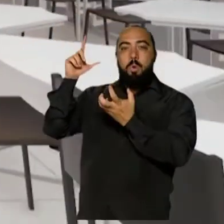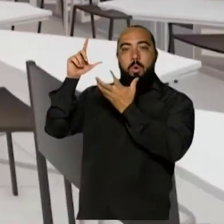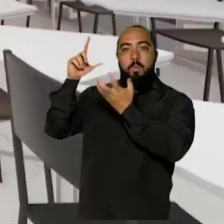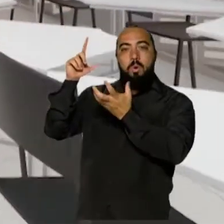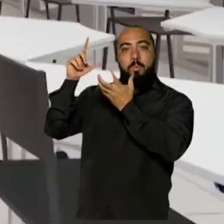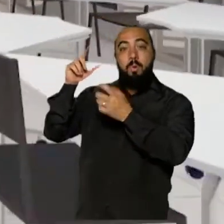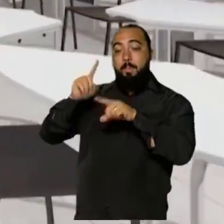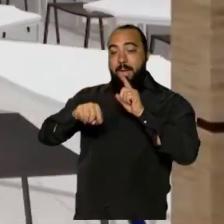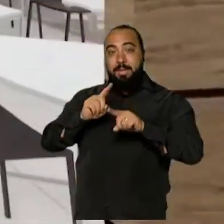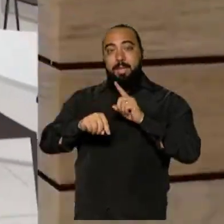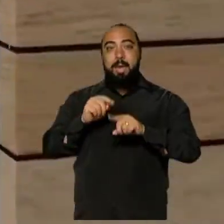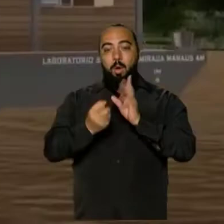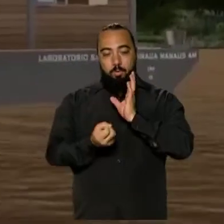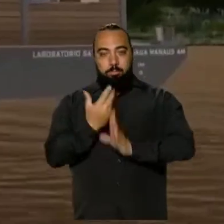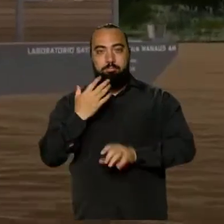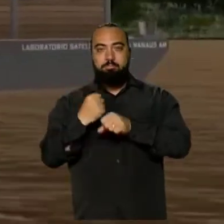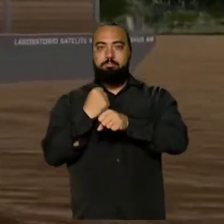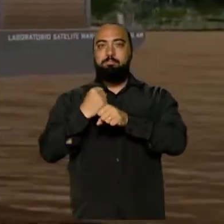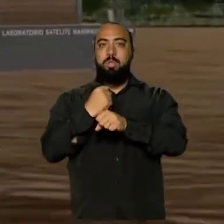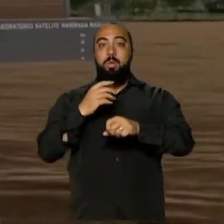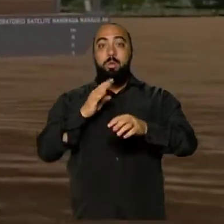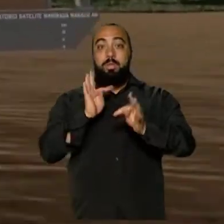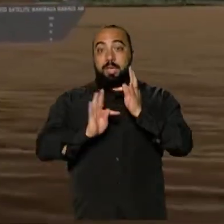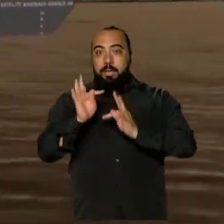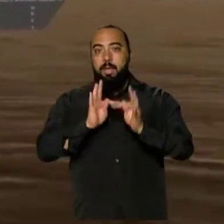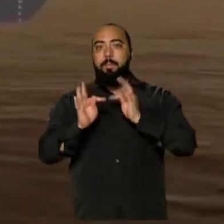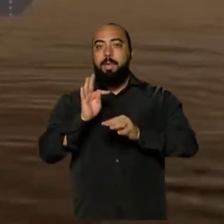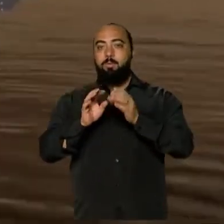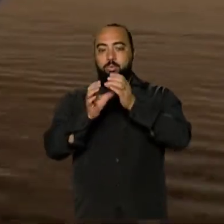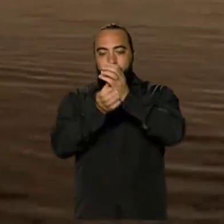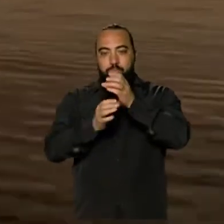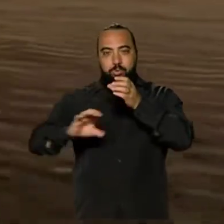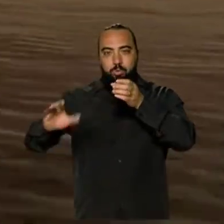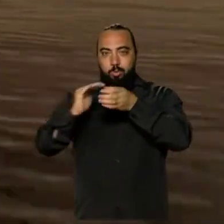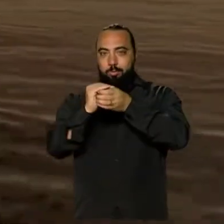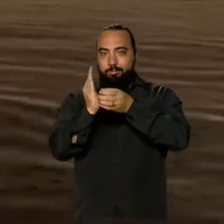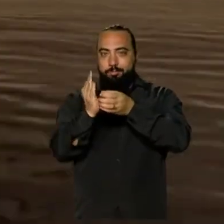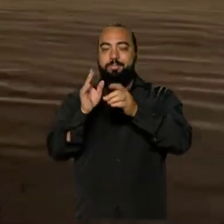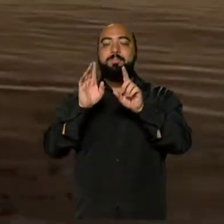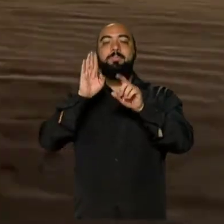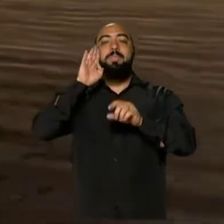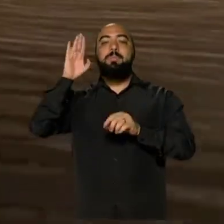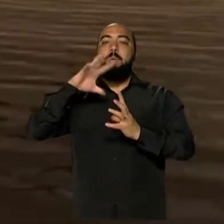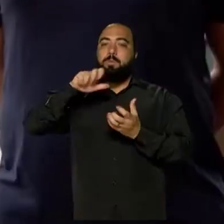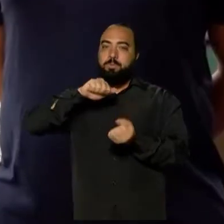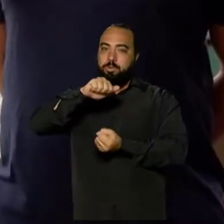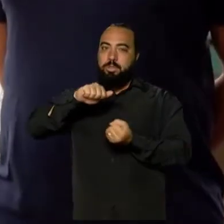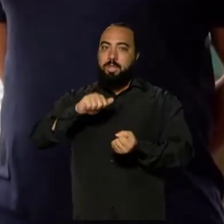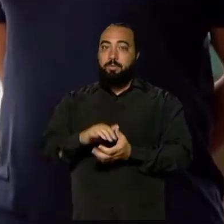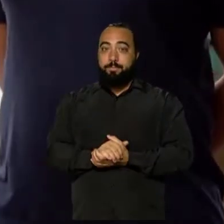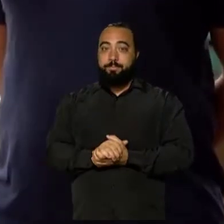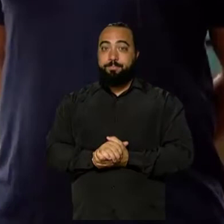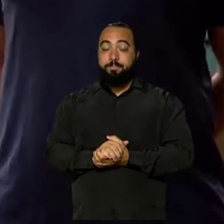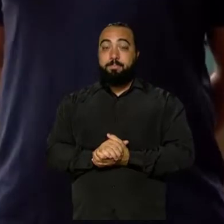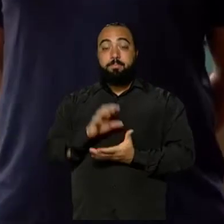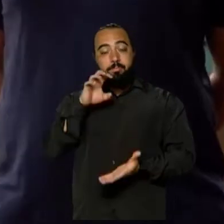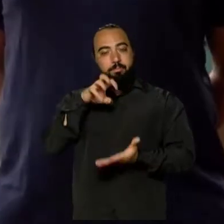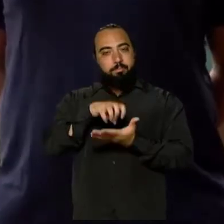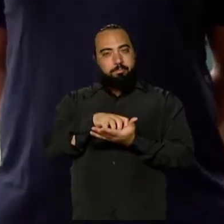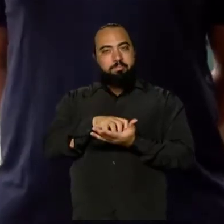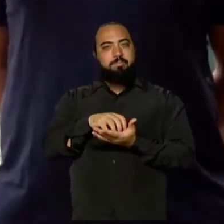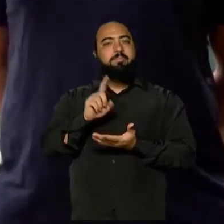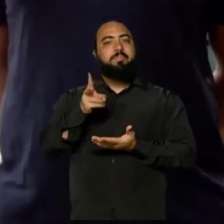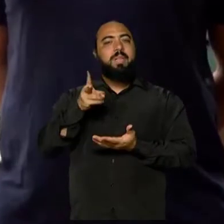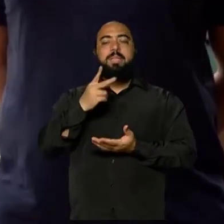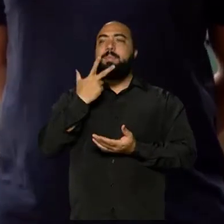construído, o tratamento de esgoto, totalmente sustentável. A comunidade científica há muito tempo fala, olha,